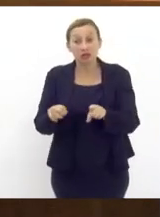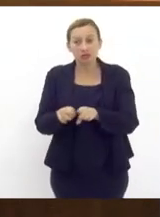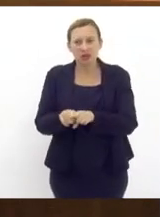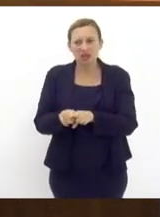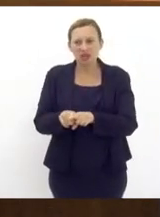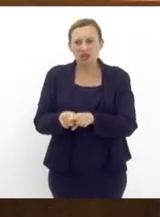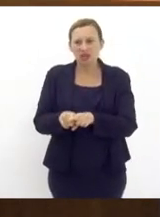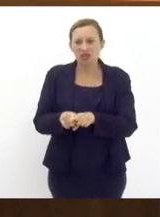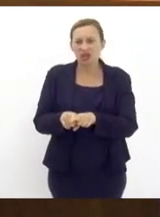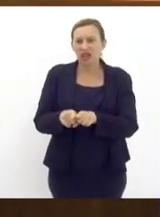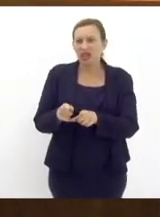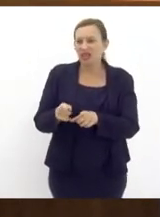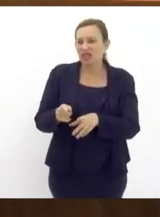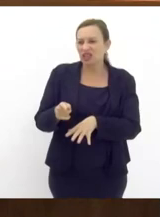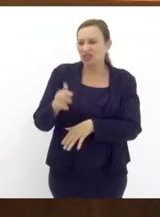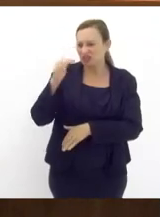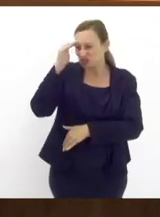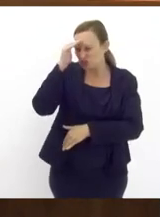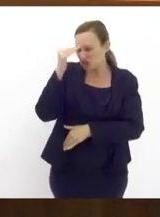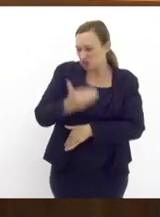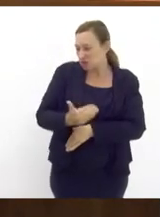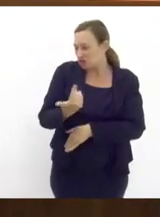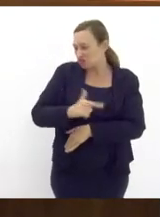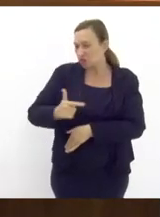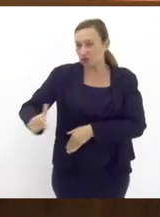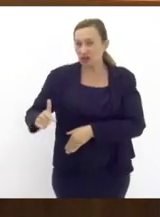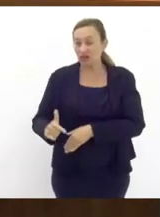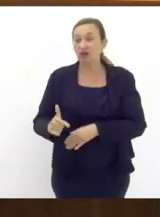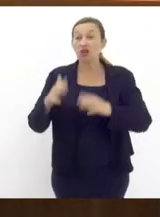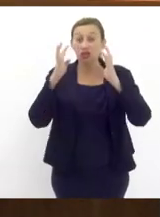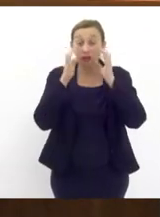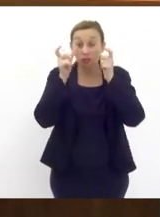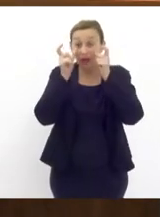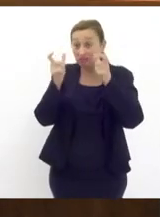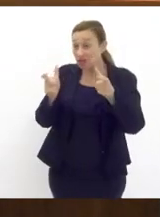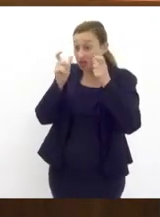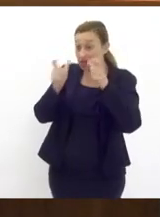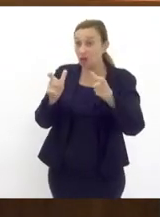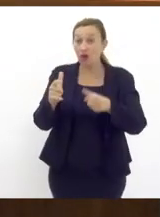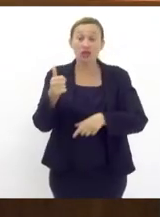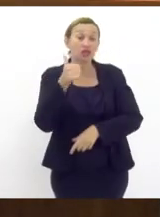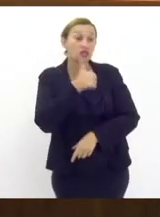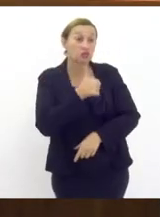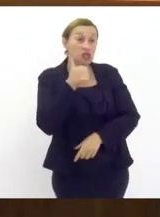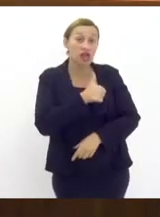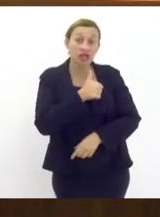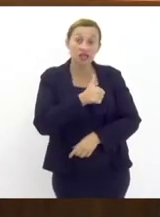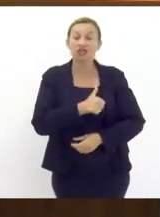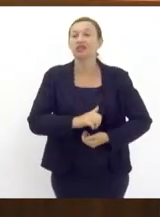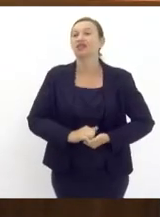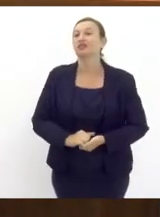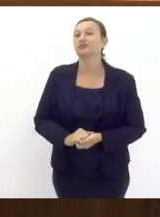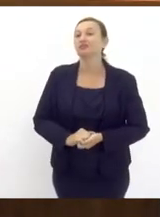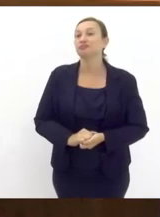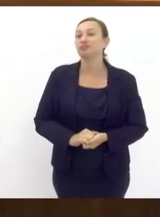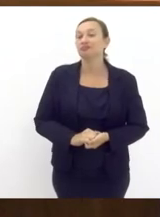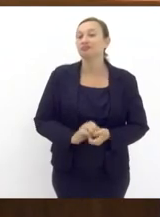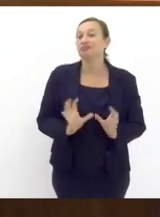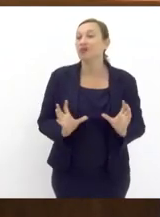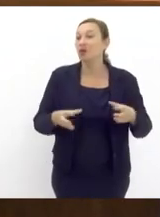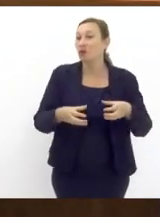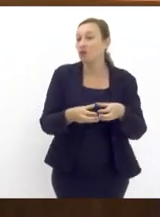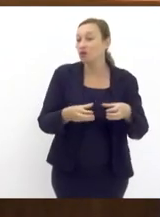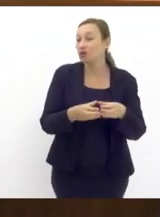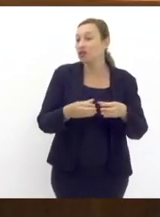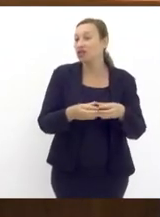desrespeitoso quero em especial chamar atenção aqui é das mulheres que que estão na comissão